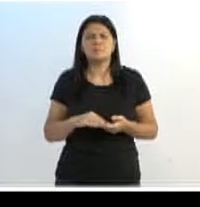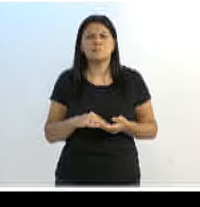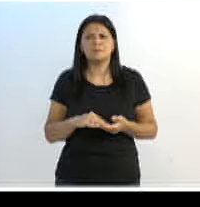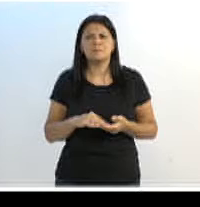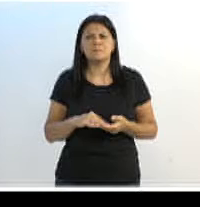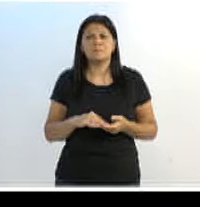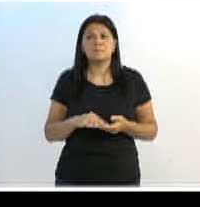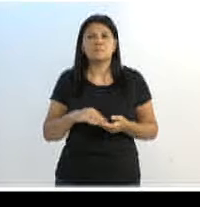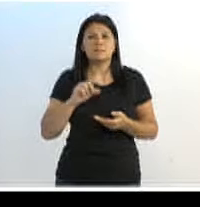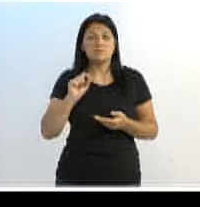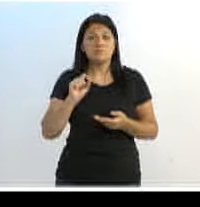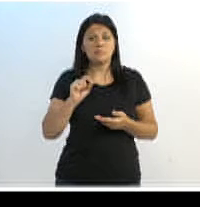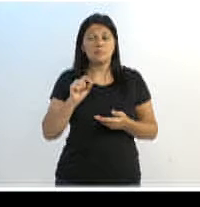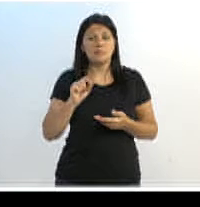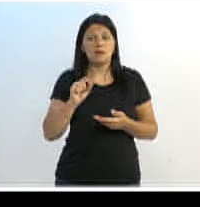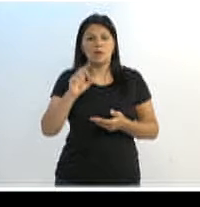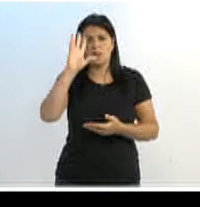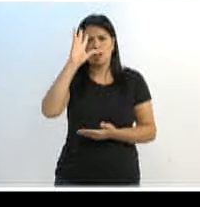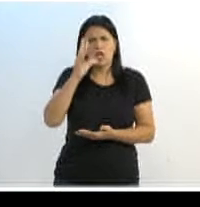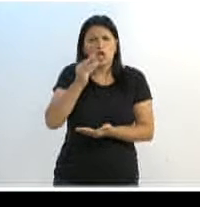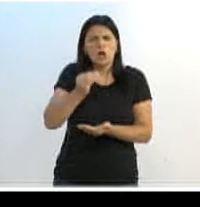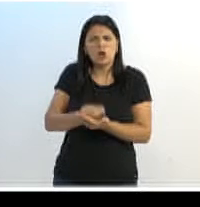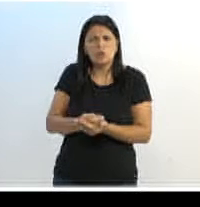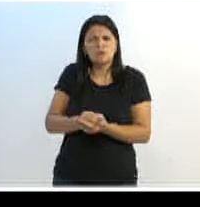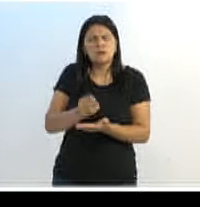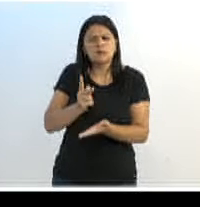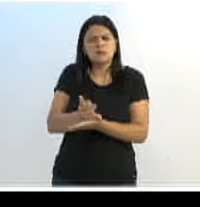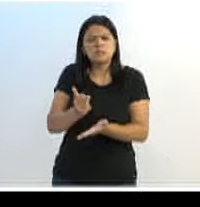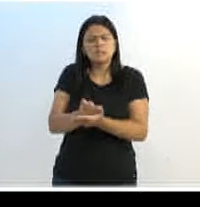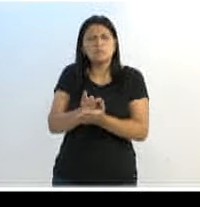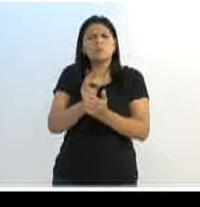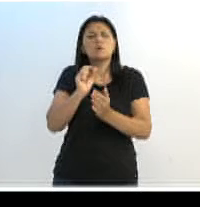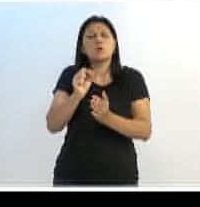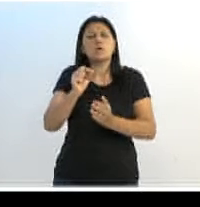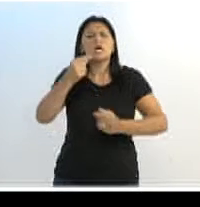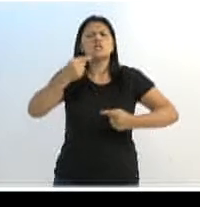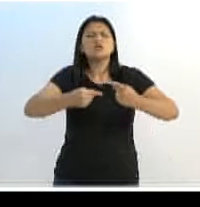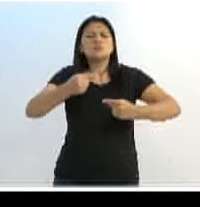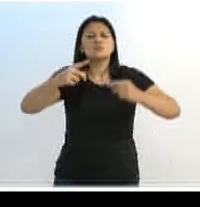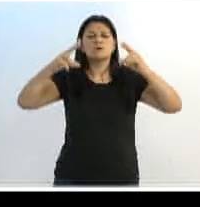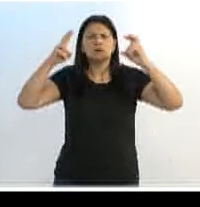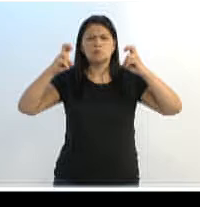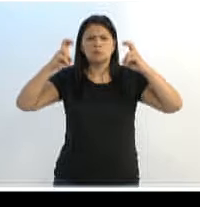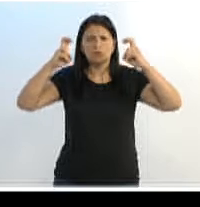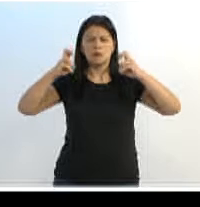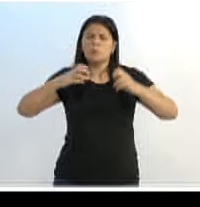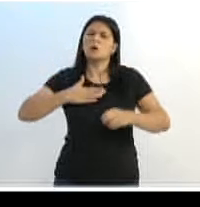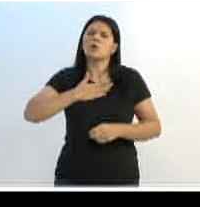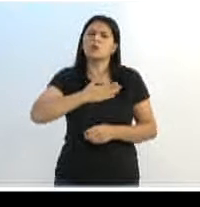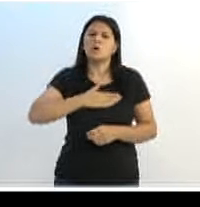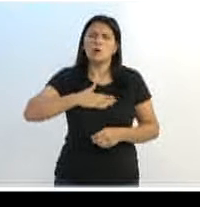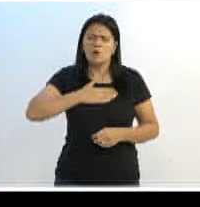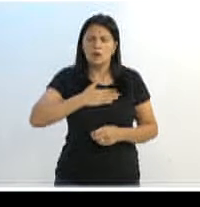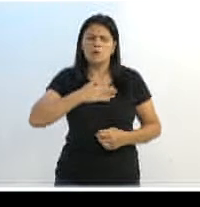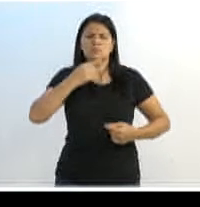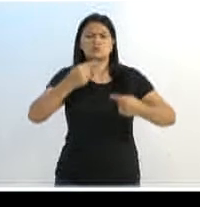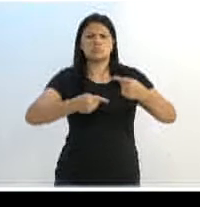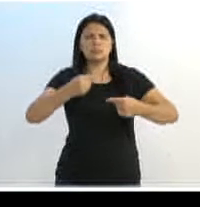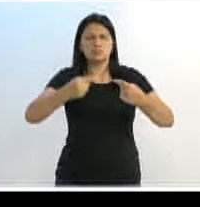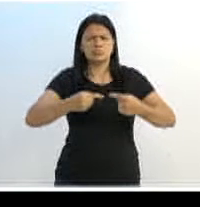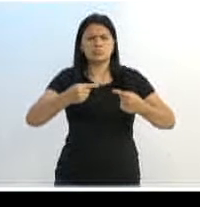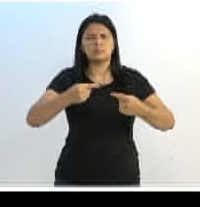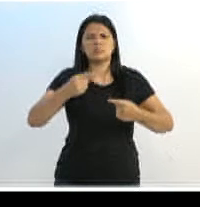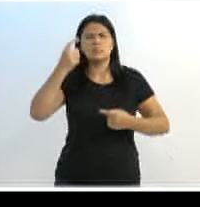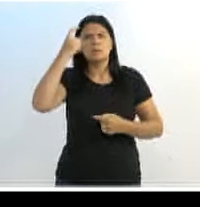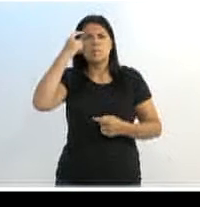a lógica de discutir os temas. Eu sou um vereador que tenho esse caráter mais técnico, gosto de discutir as demandas que pensam a cidade